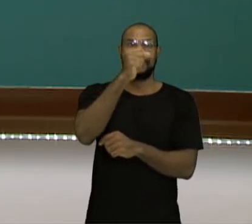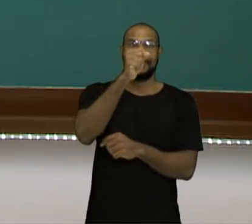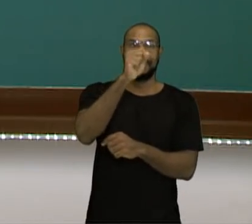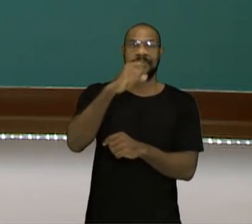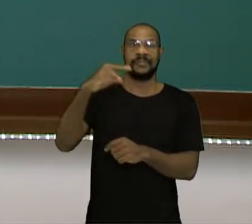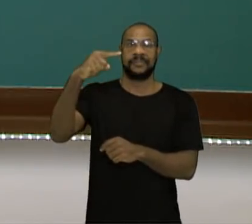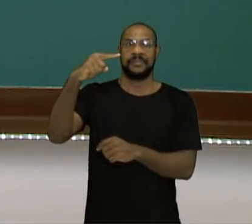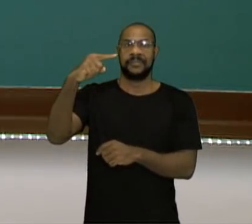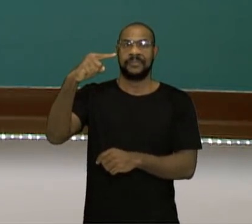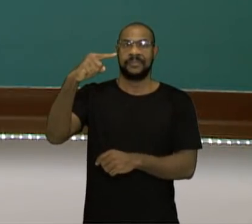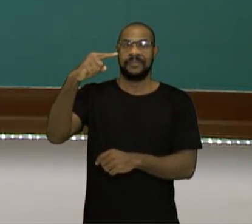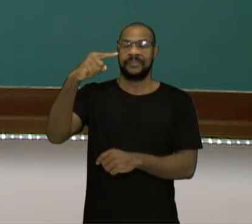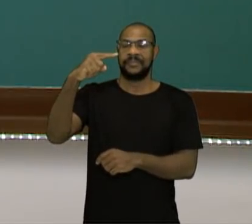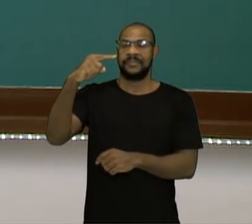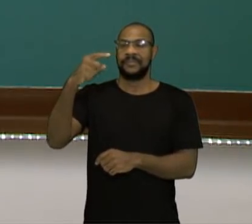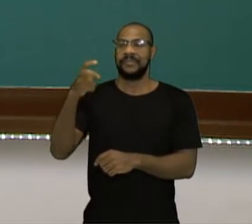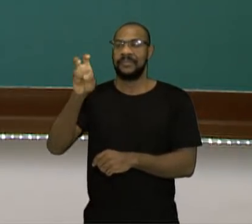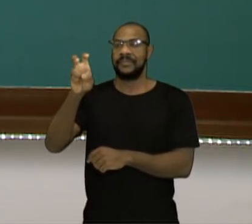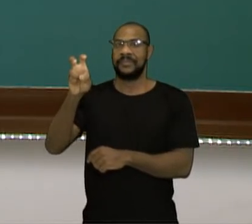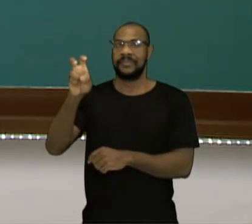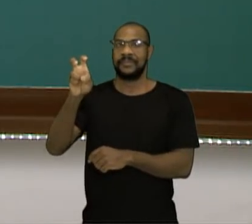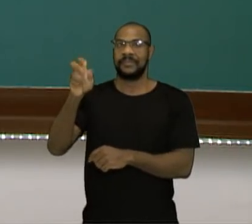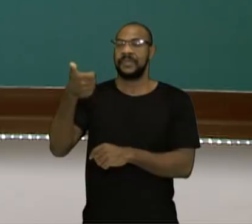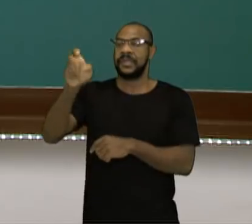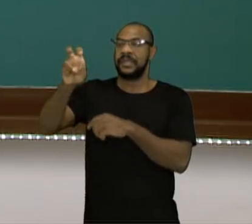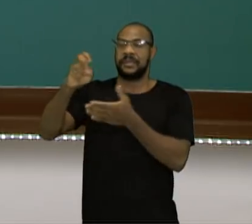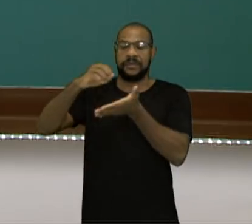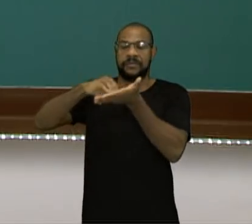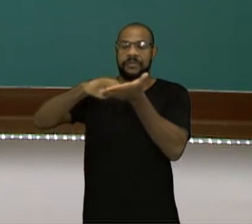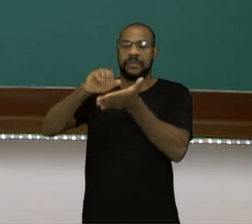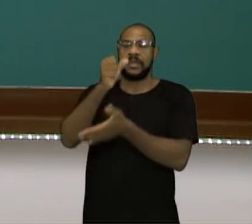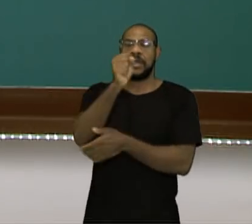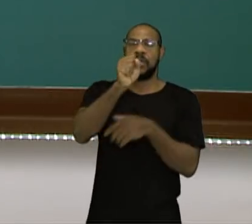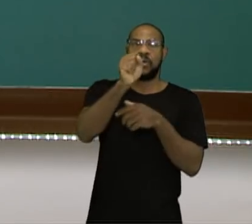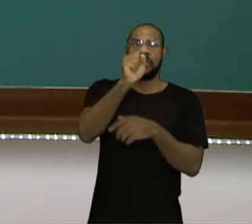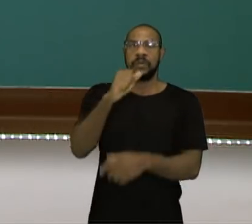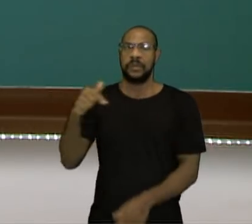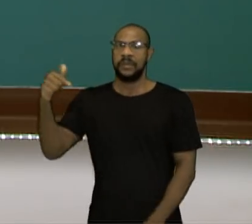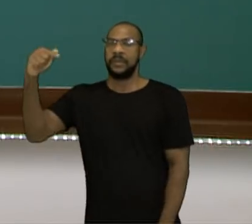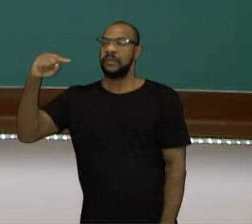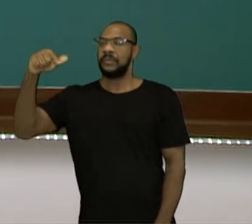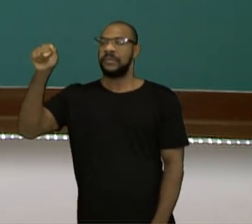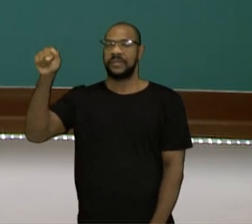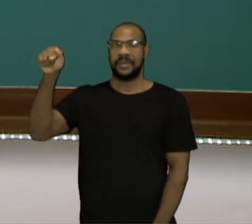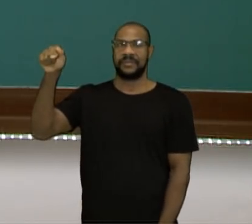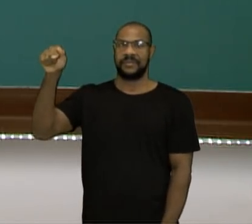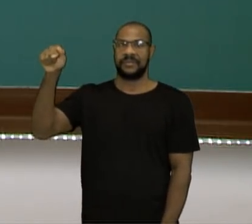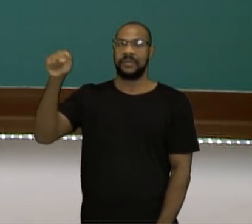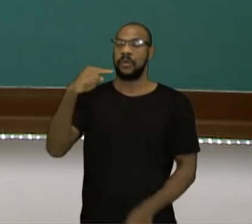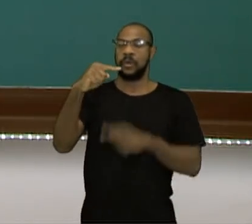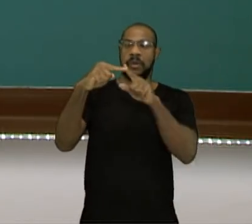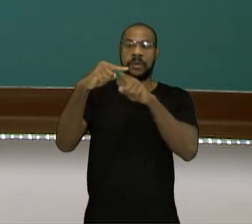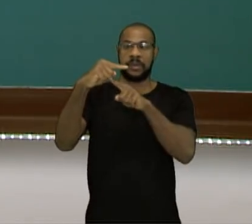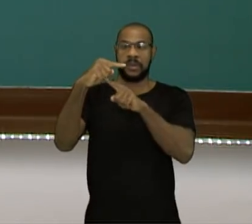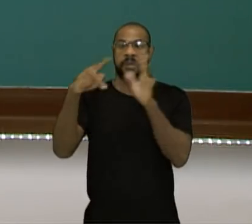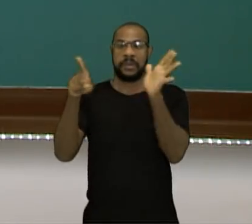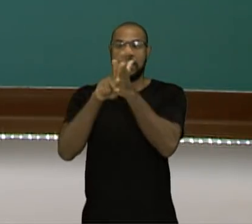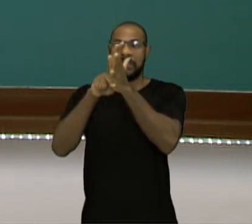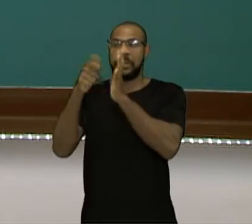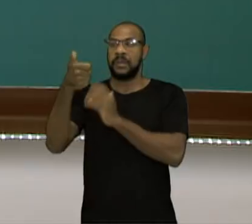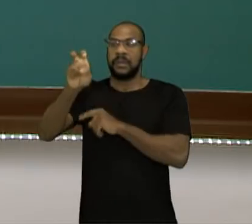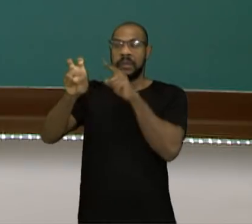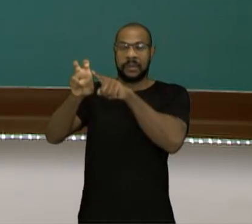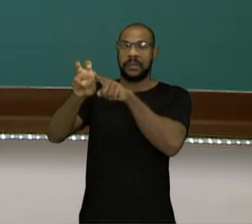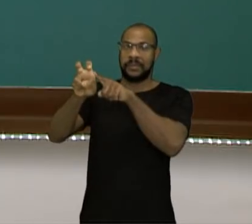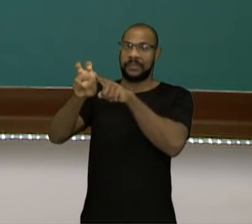15 eu tiro 8 e vai ficar 7. Números com sinais diferentes, eu vou ter que pegar o sinal de quem tem mais, do maior. Então, o maior é 15, então